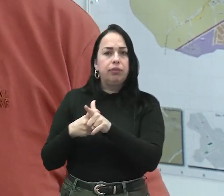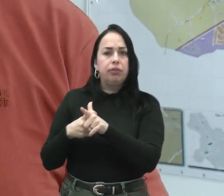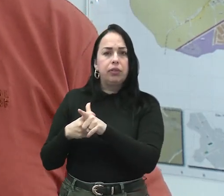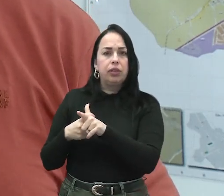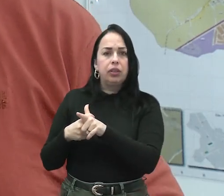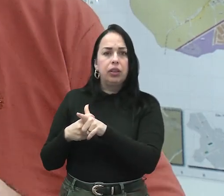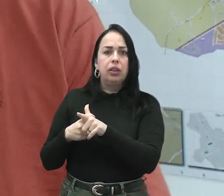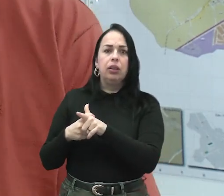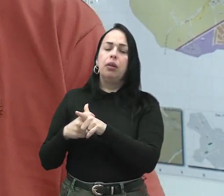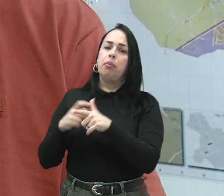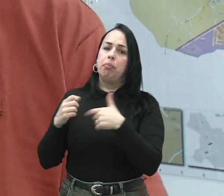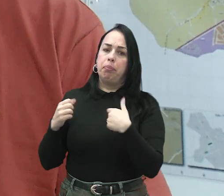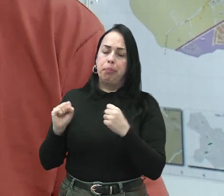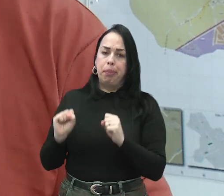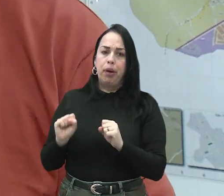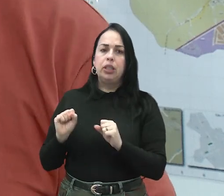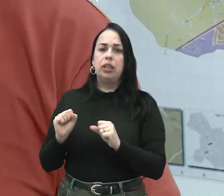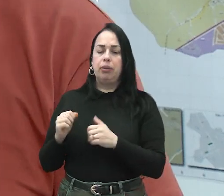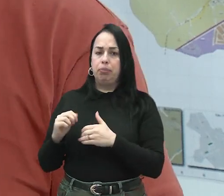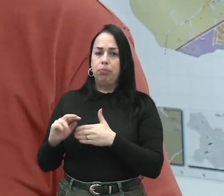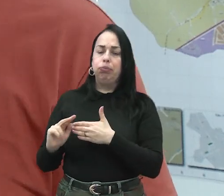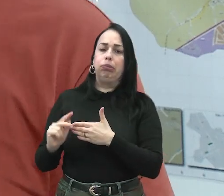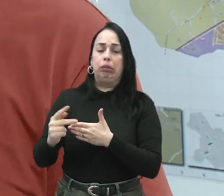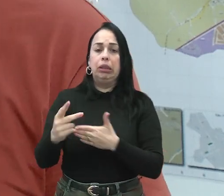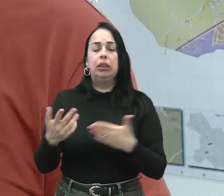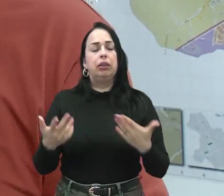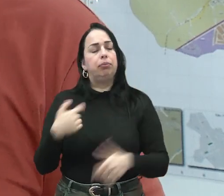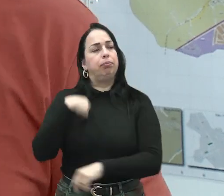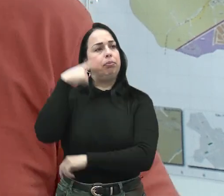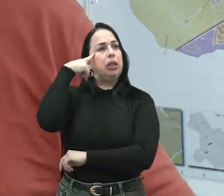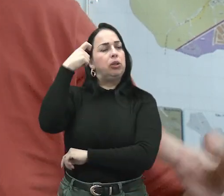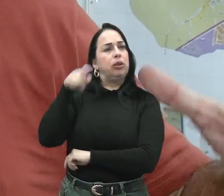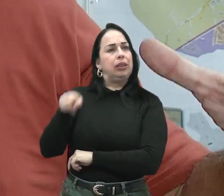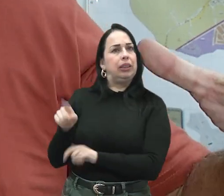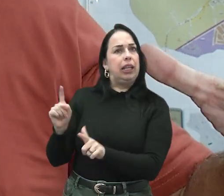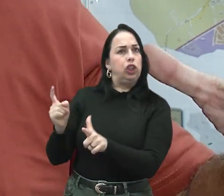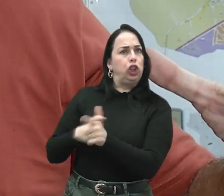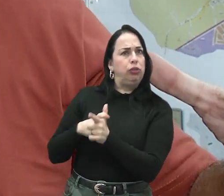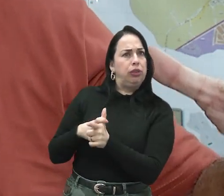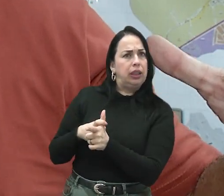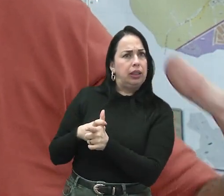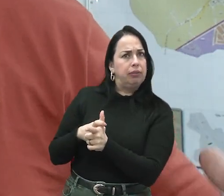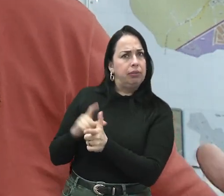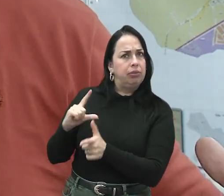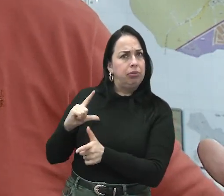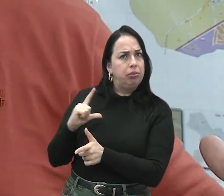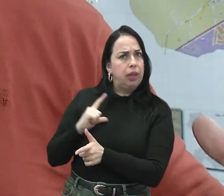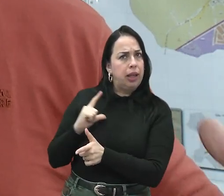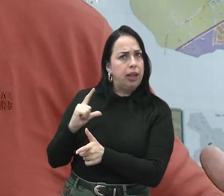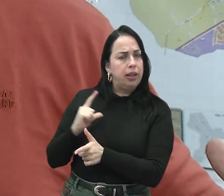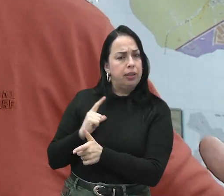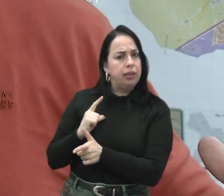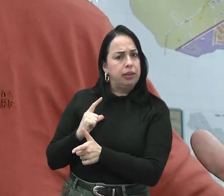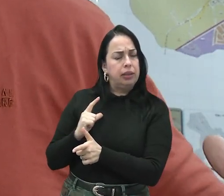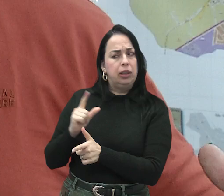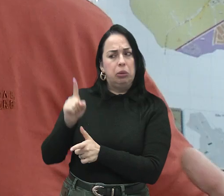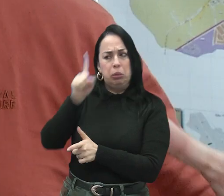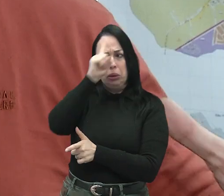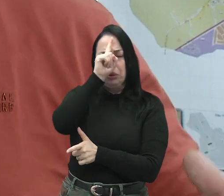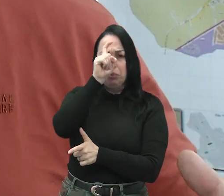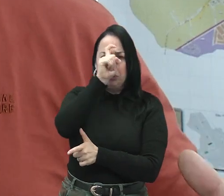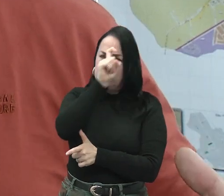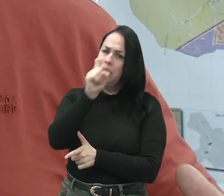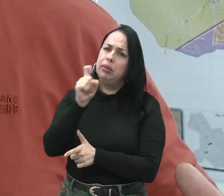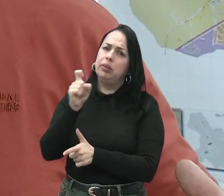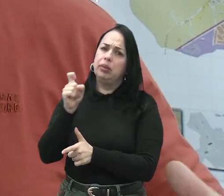até virar dívidas ativas com o município. E a gente pensou, poxa, você tem essa questão de dívidas, que os